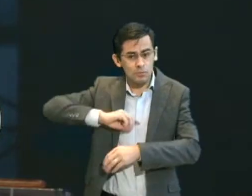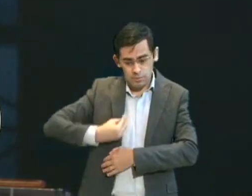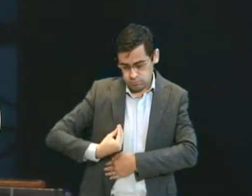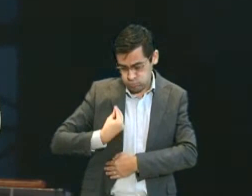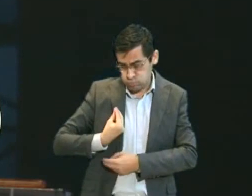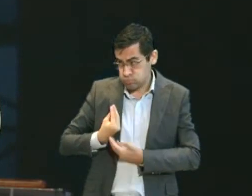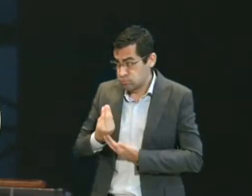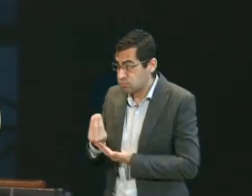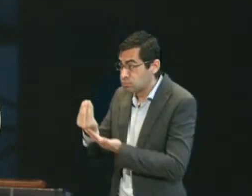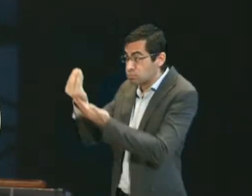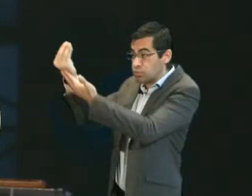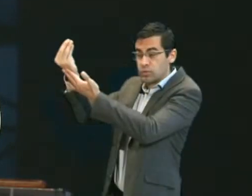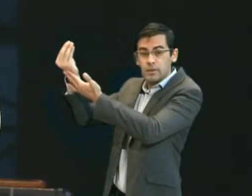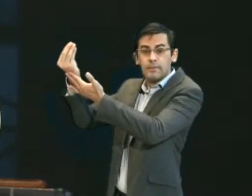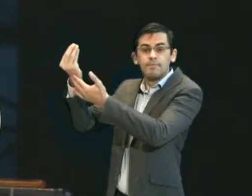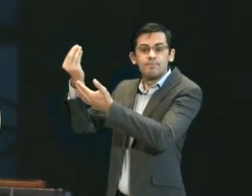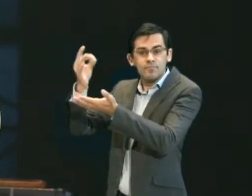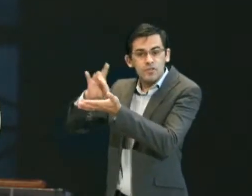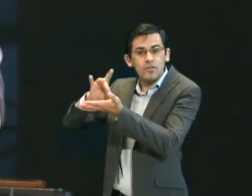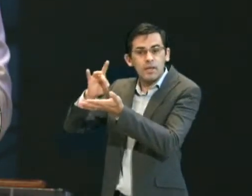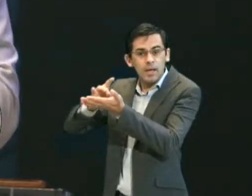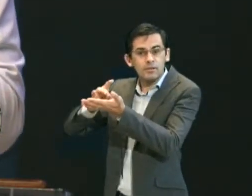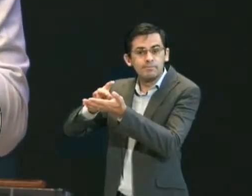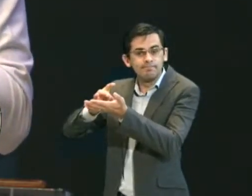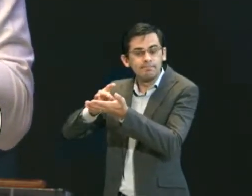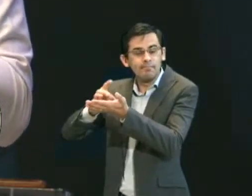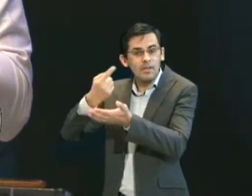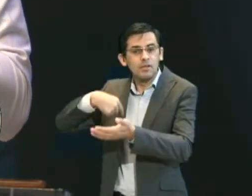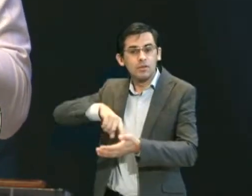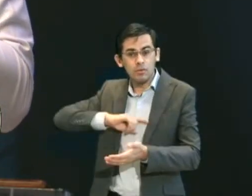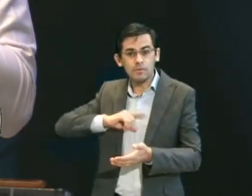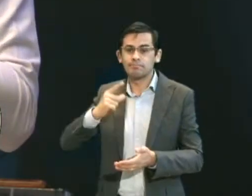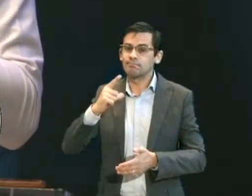vida a Jesus Cristo, nos tornamos herdeiros de